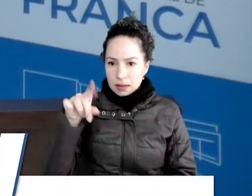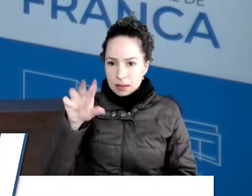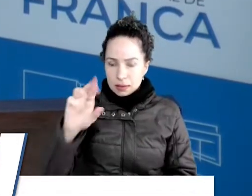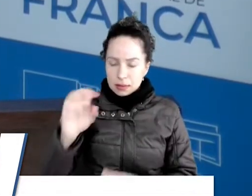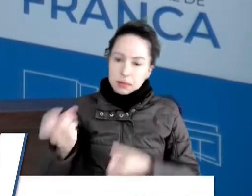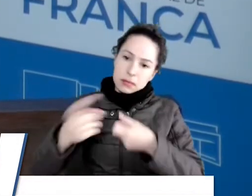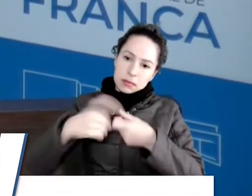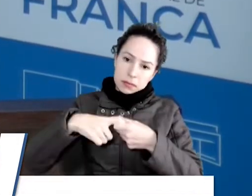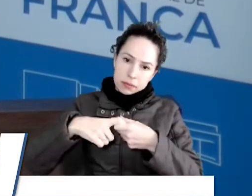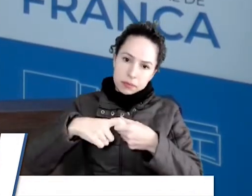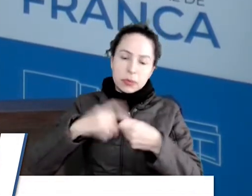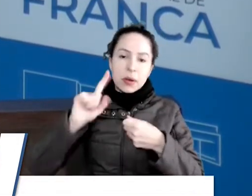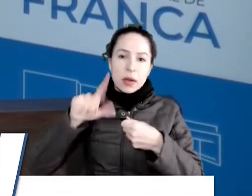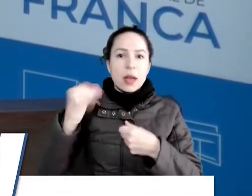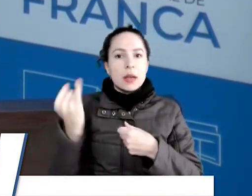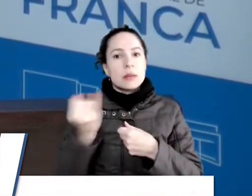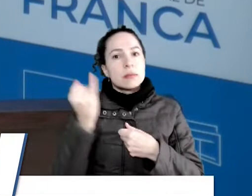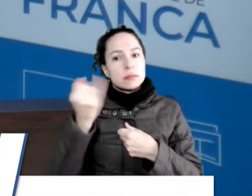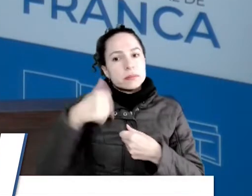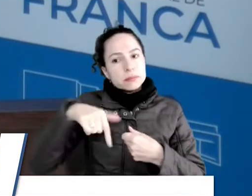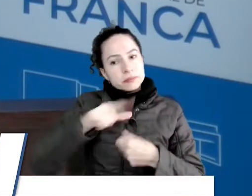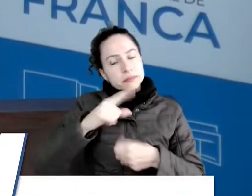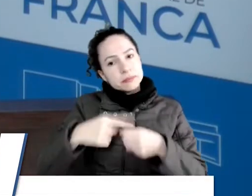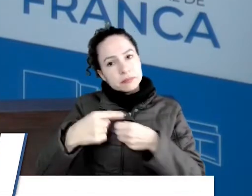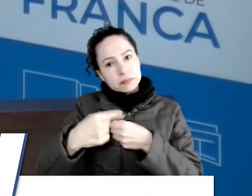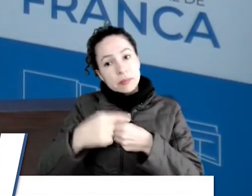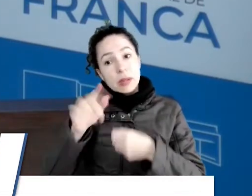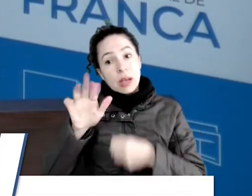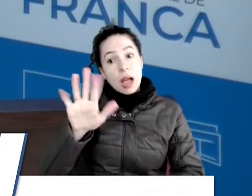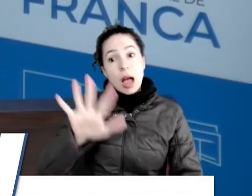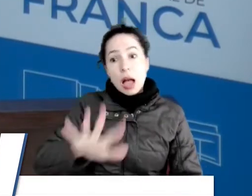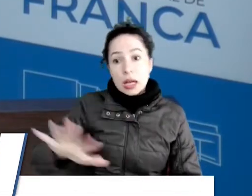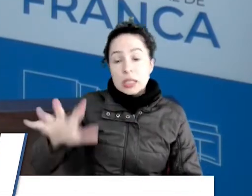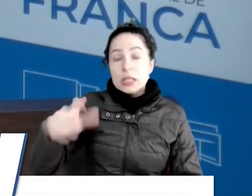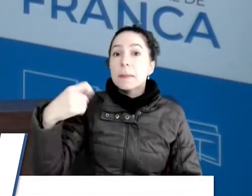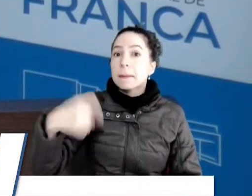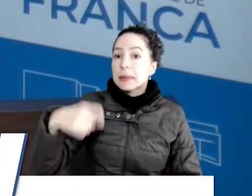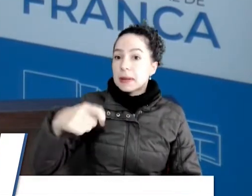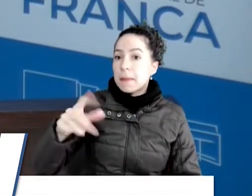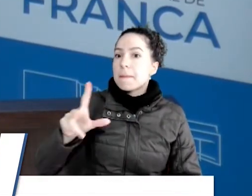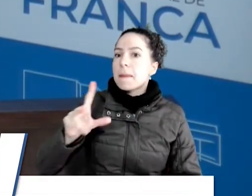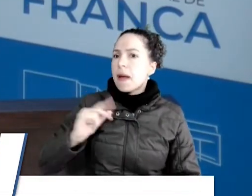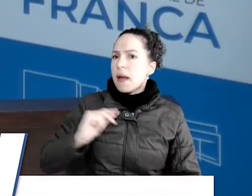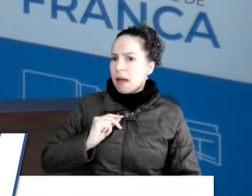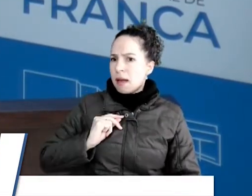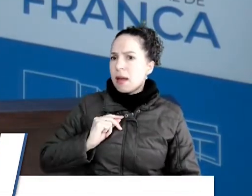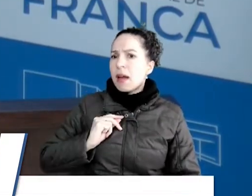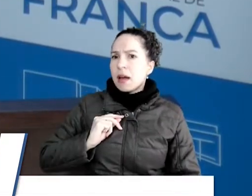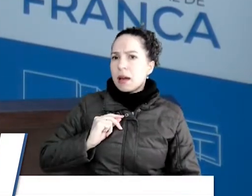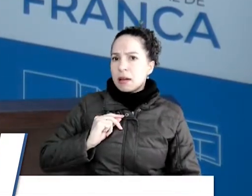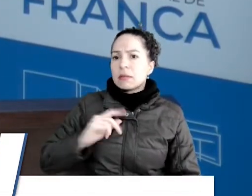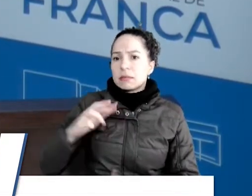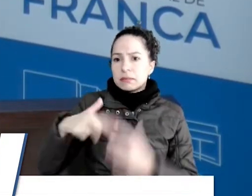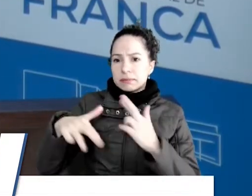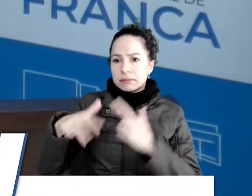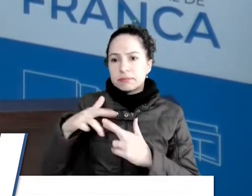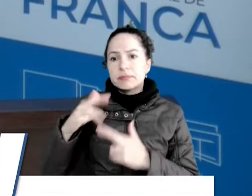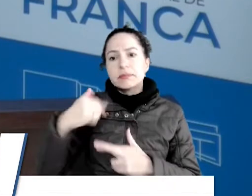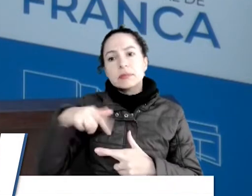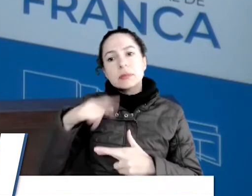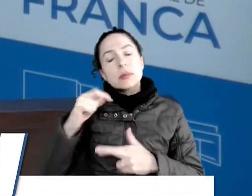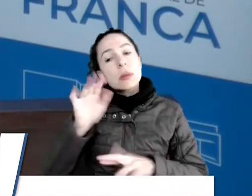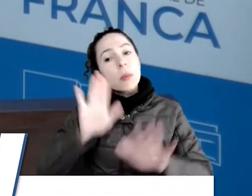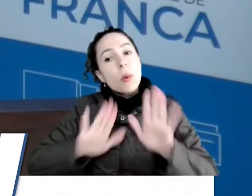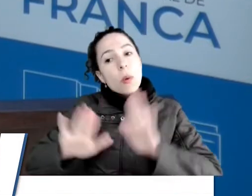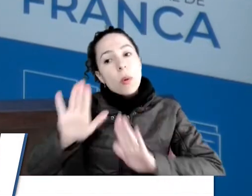É importante para a nossa cidade, aquela região merece. Só que nós temos que tomar cuidado. A